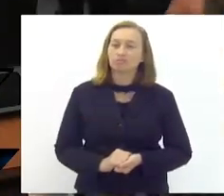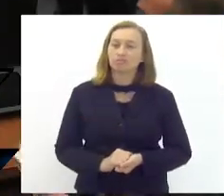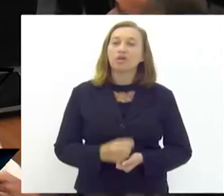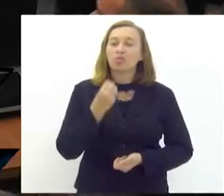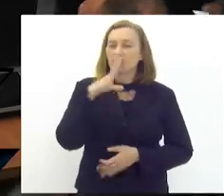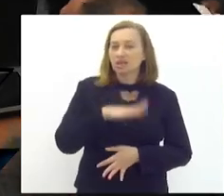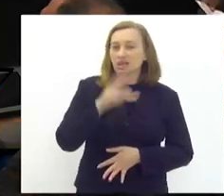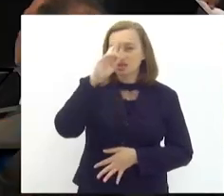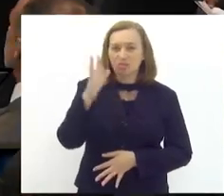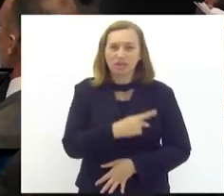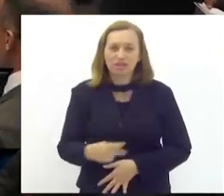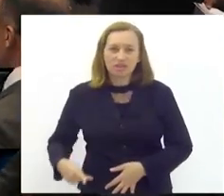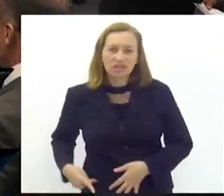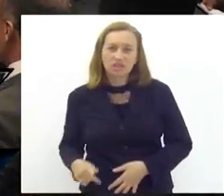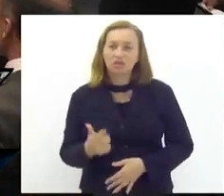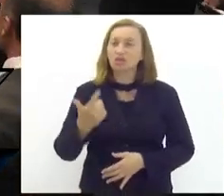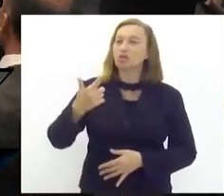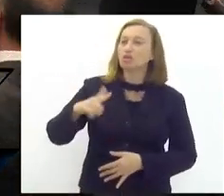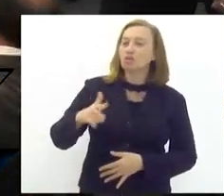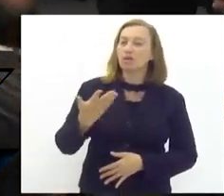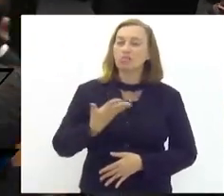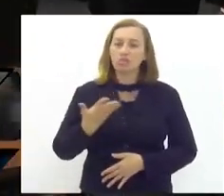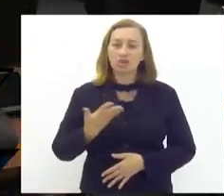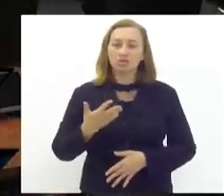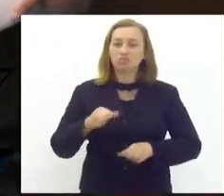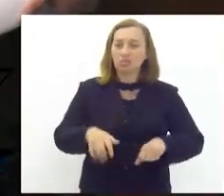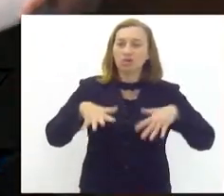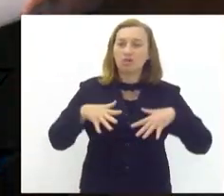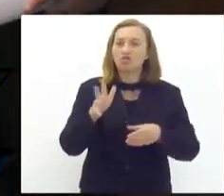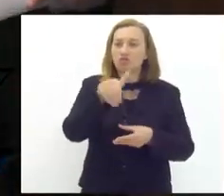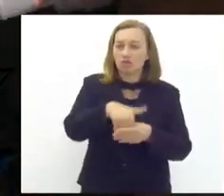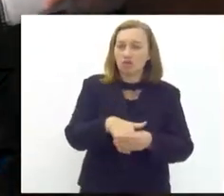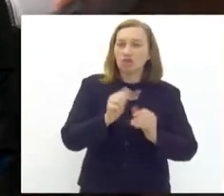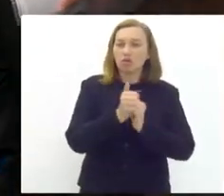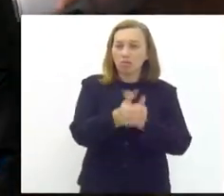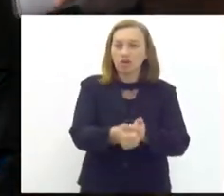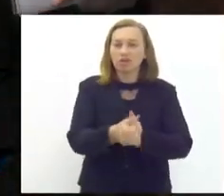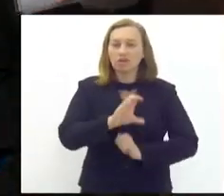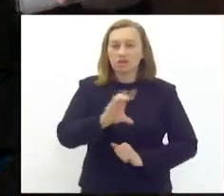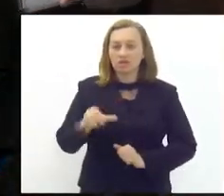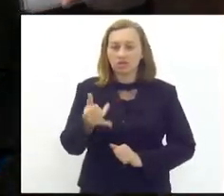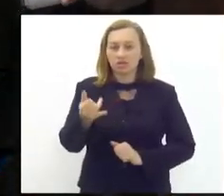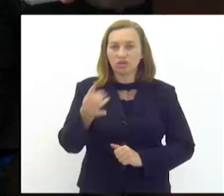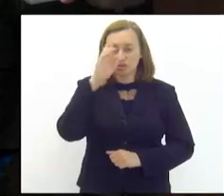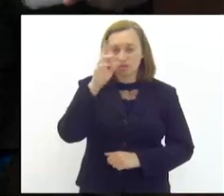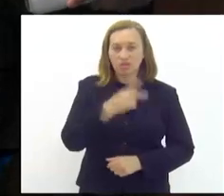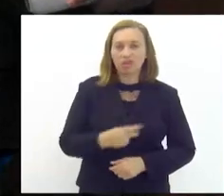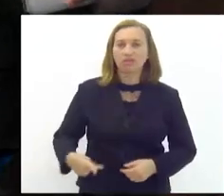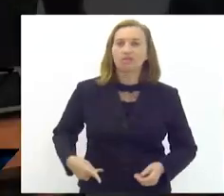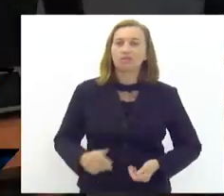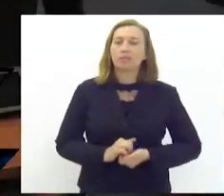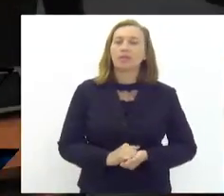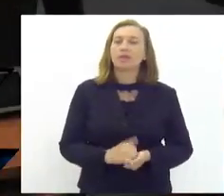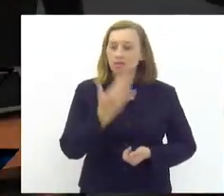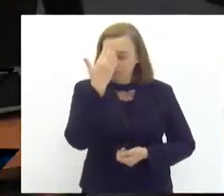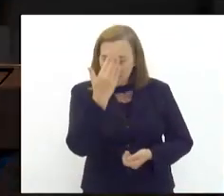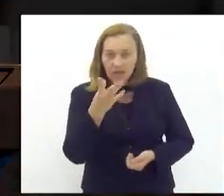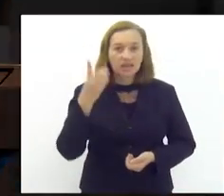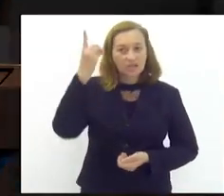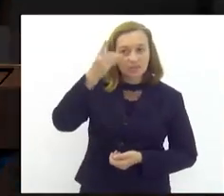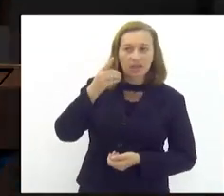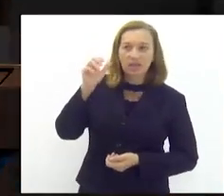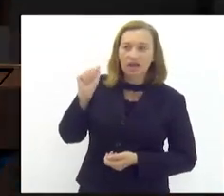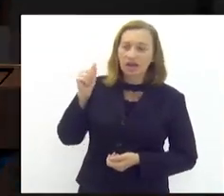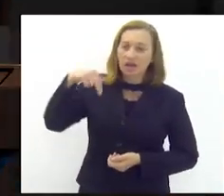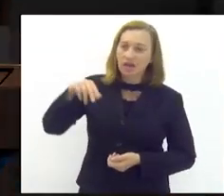Boa tarde senhor presidente demais colegas de plenário meu voto é acompanhando parecendo a ccj presidente Obrigado Deputado